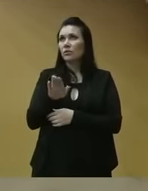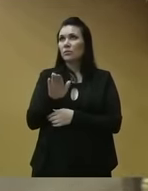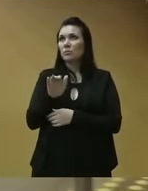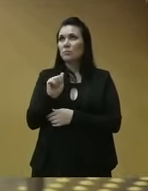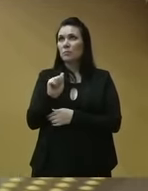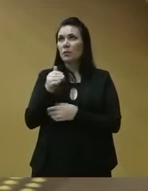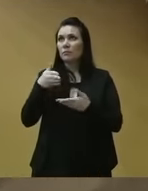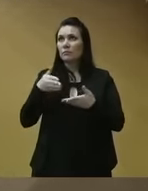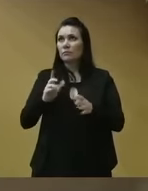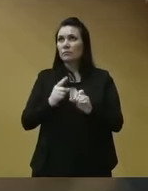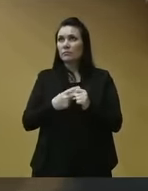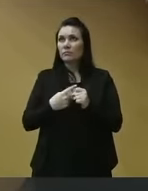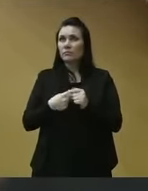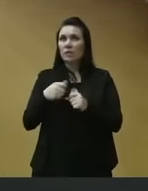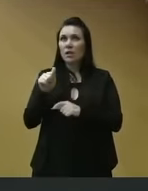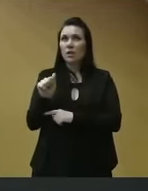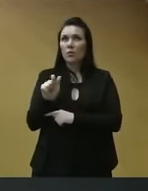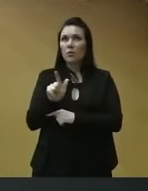Arroio Grande.